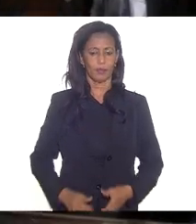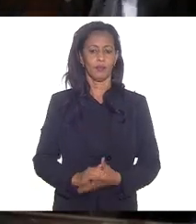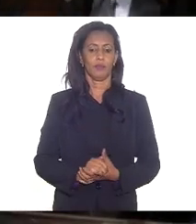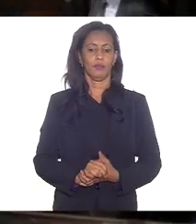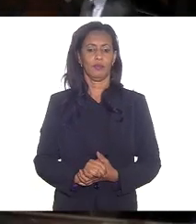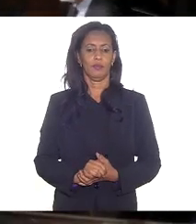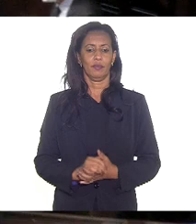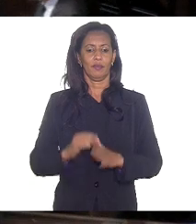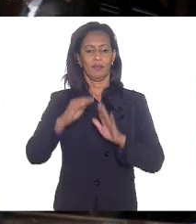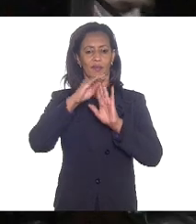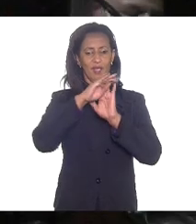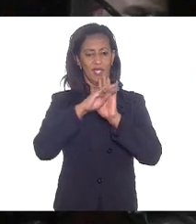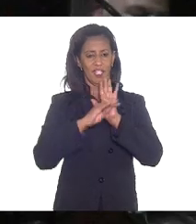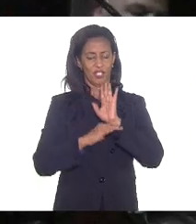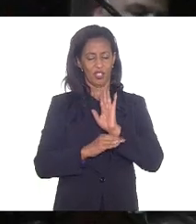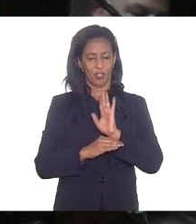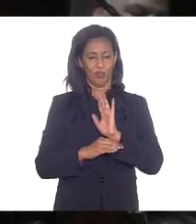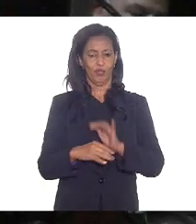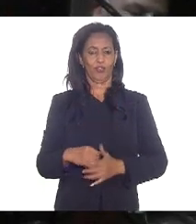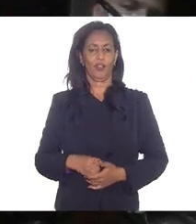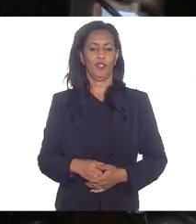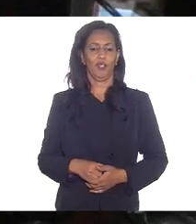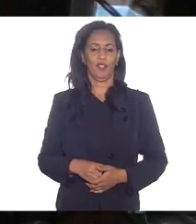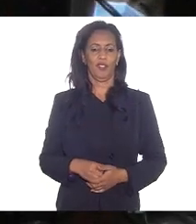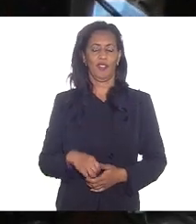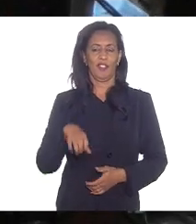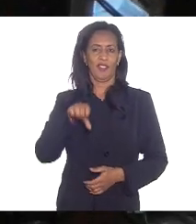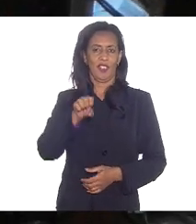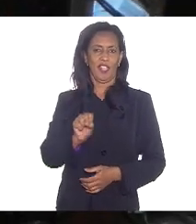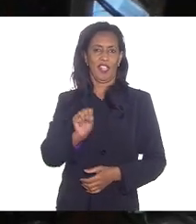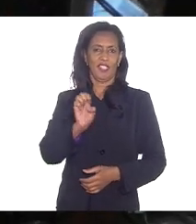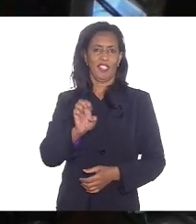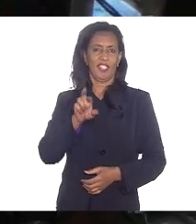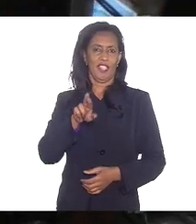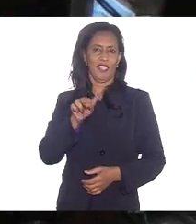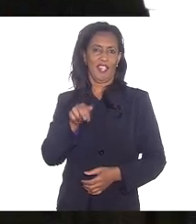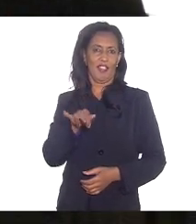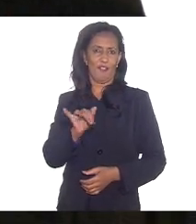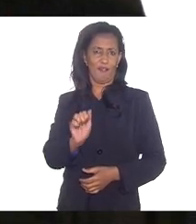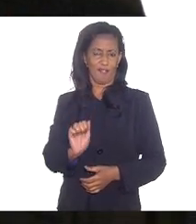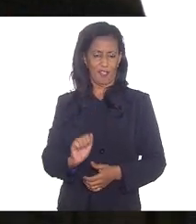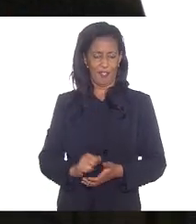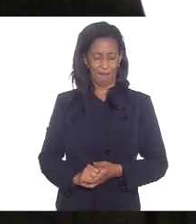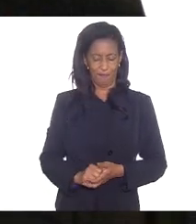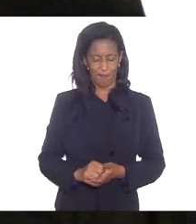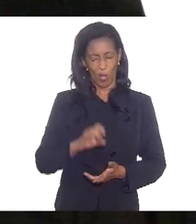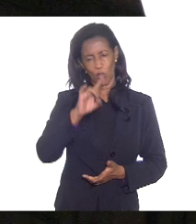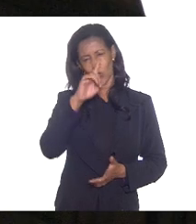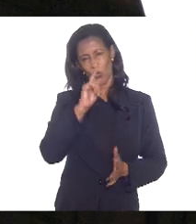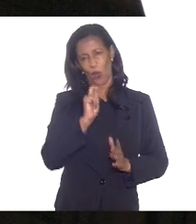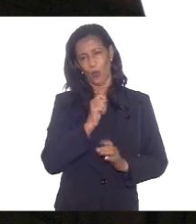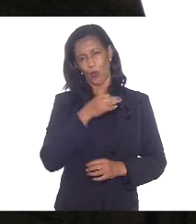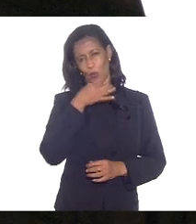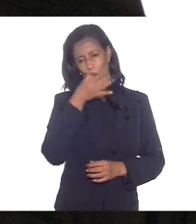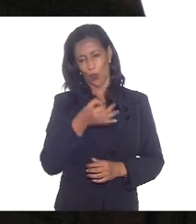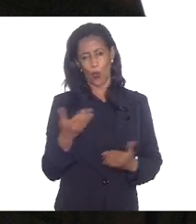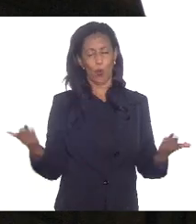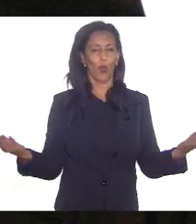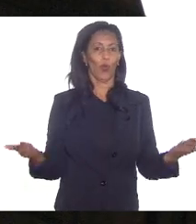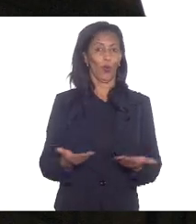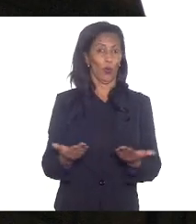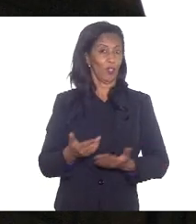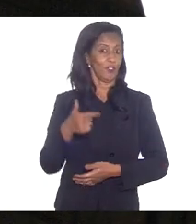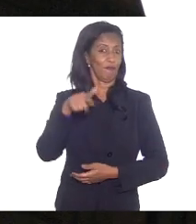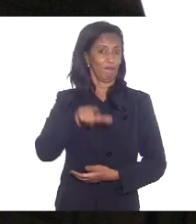de ordem, presidente. Questão de ordem, deputado Flávio Serafini. Não, presidente, eu queria só fazer um registro que hoje, mais uma vez, a